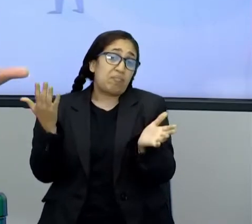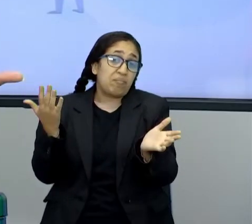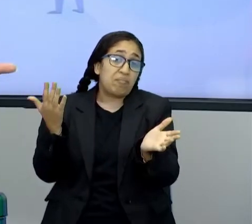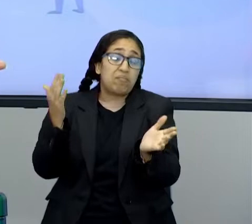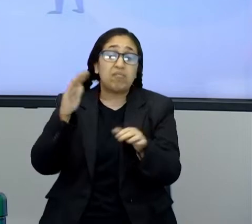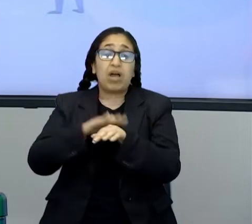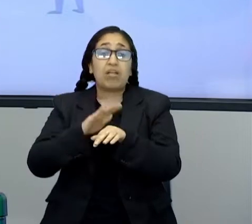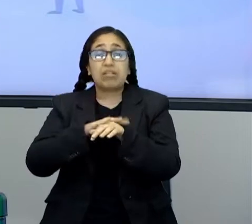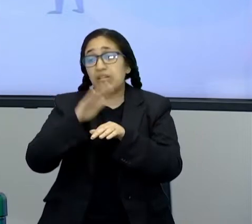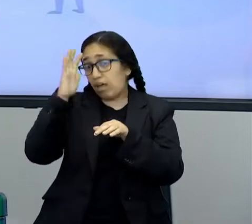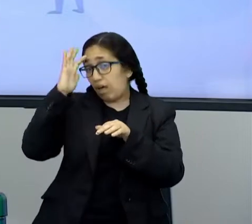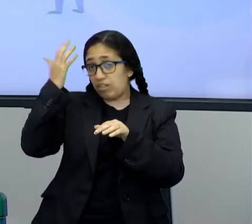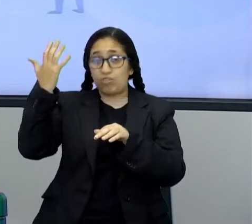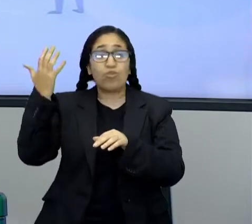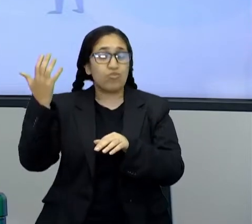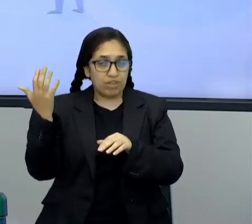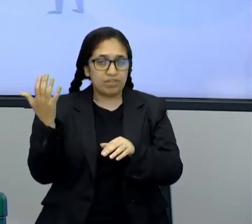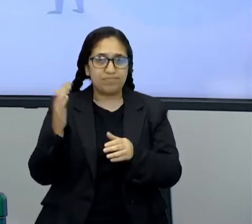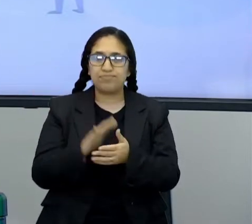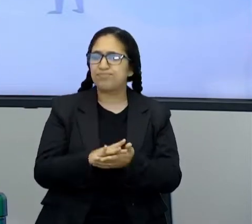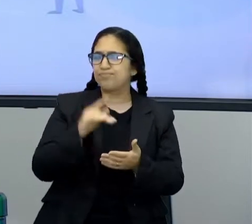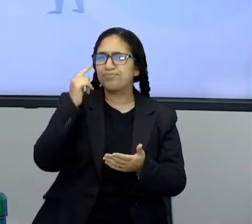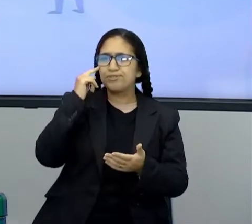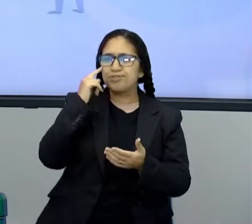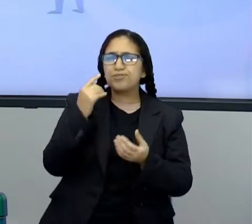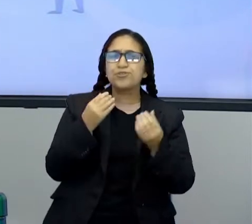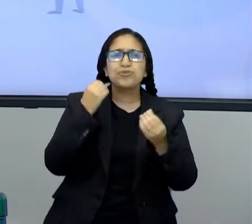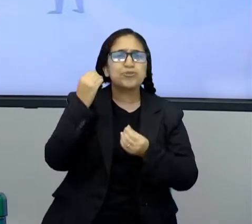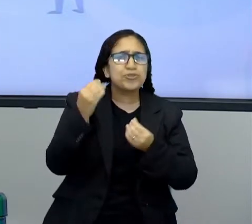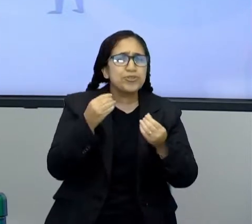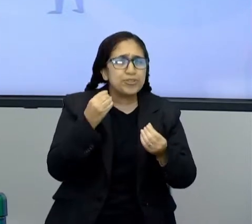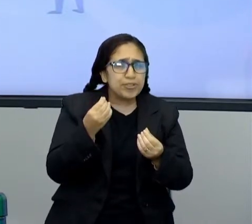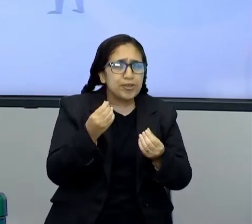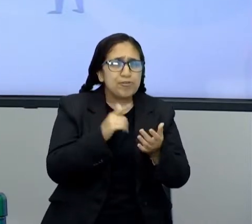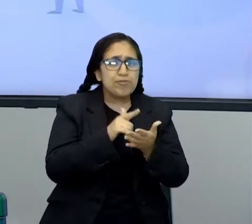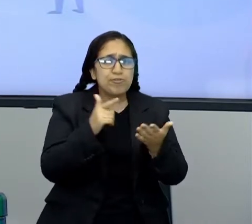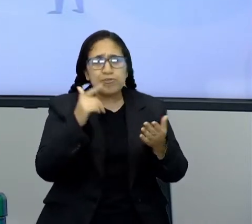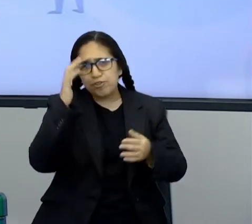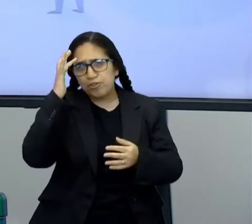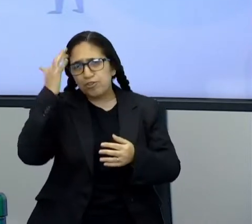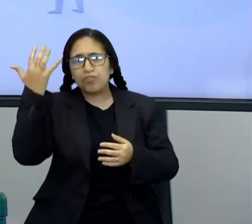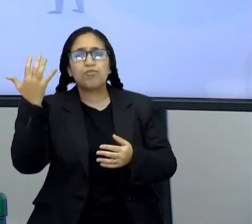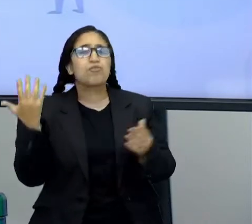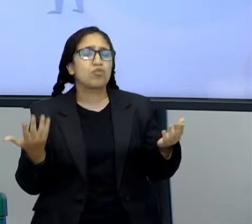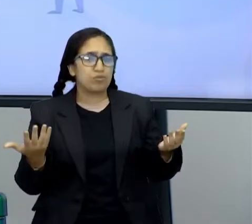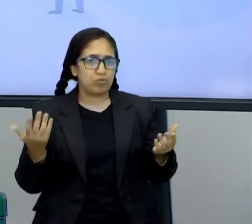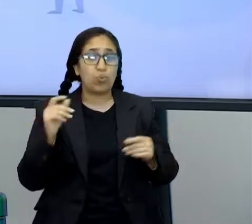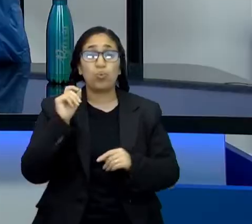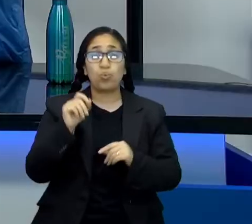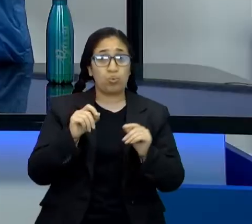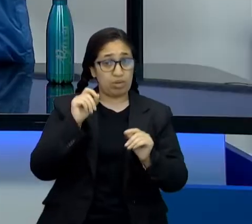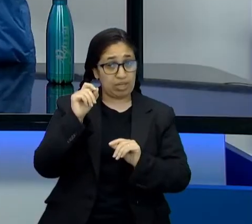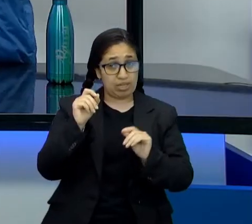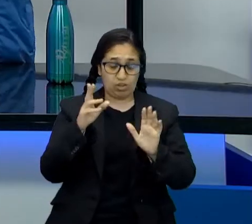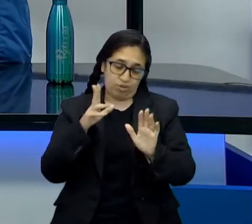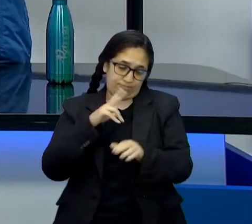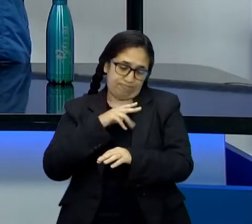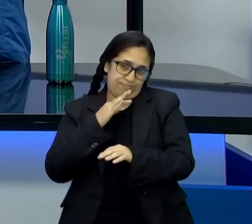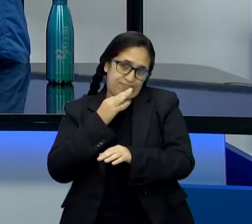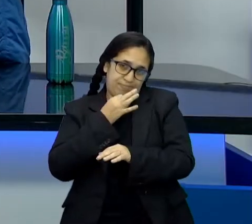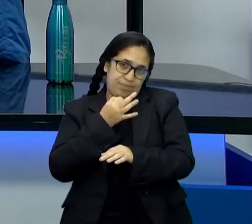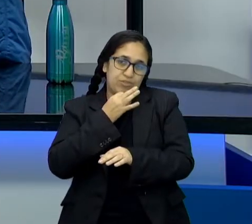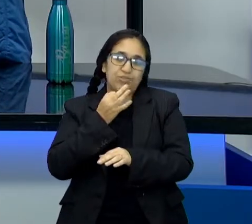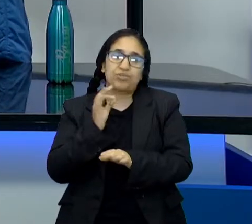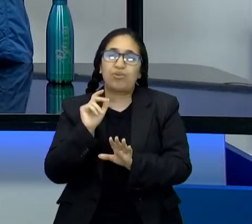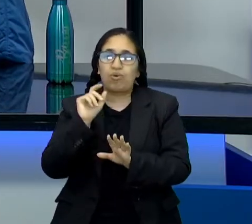solucionar alguma coisa. Então, pensando nisso aí, o que será um jornalismo de soluções? Eu, particularmente,